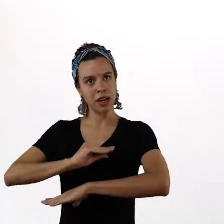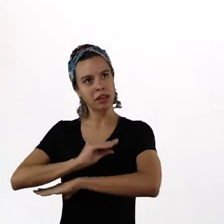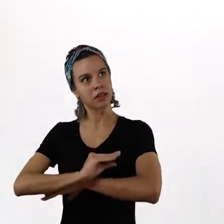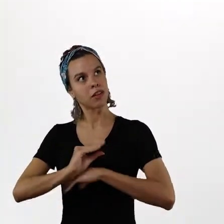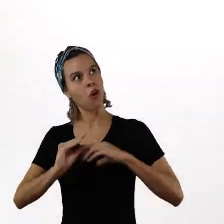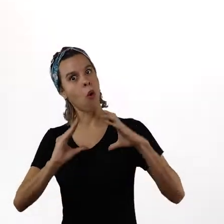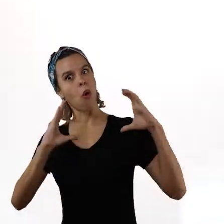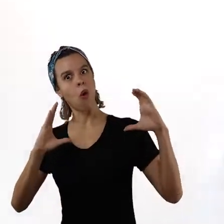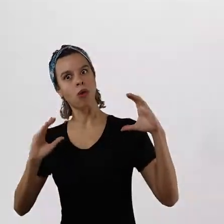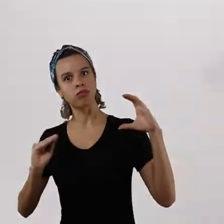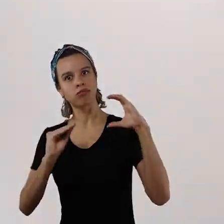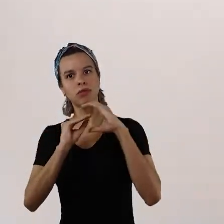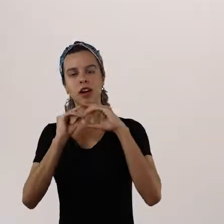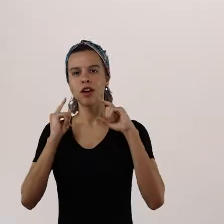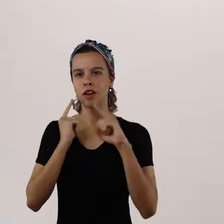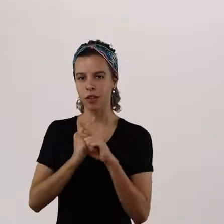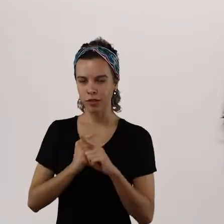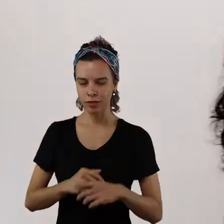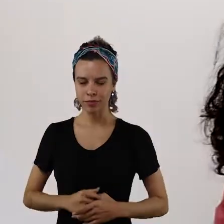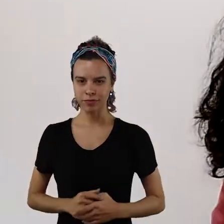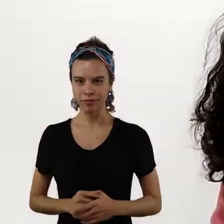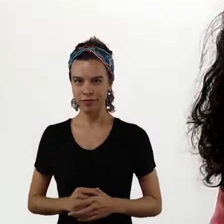Vamos lá?